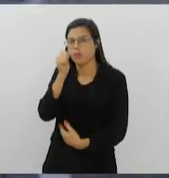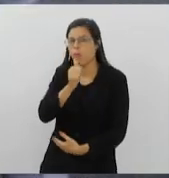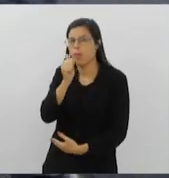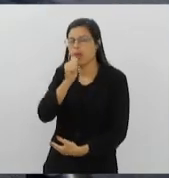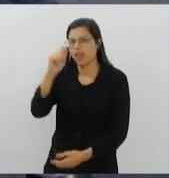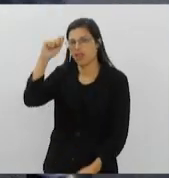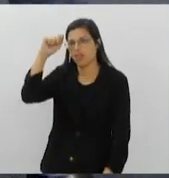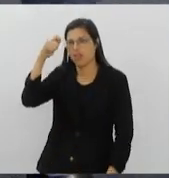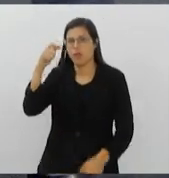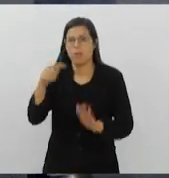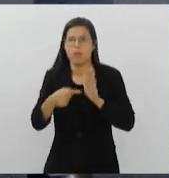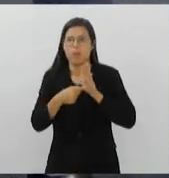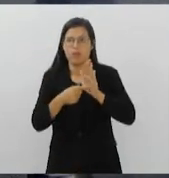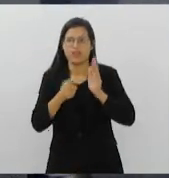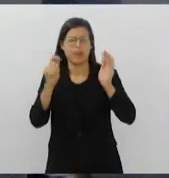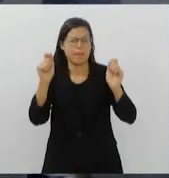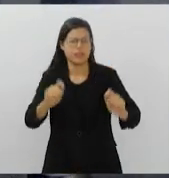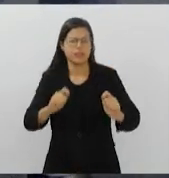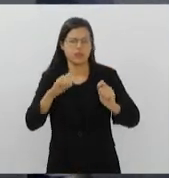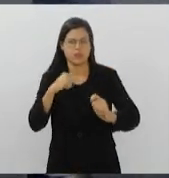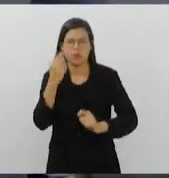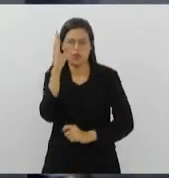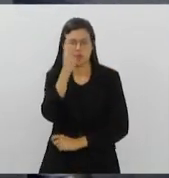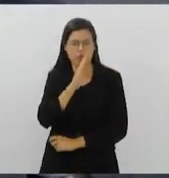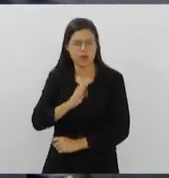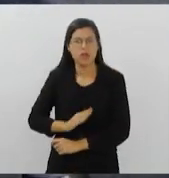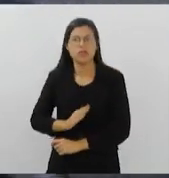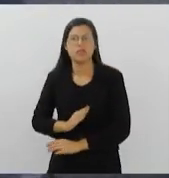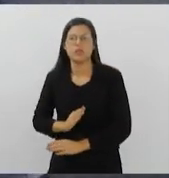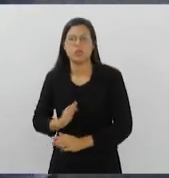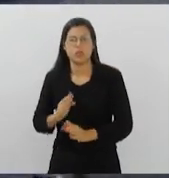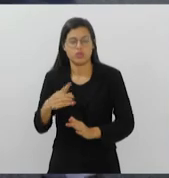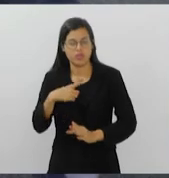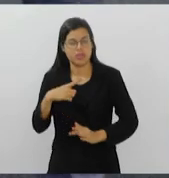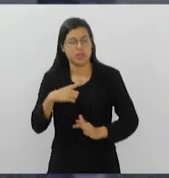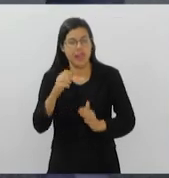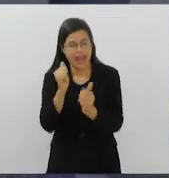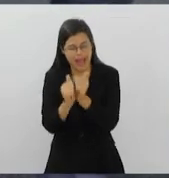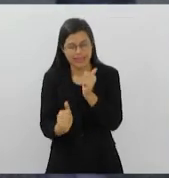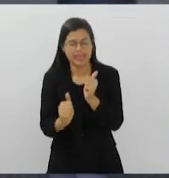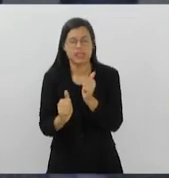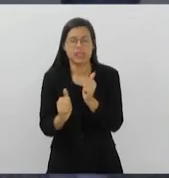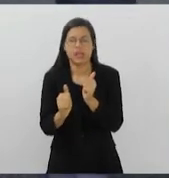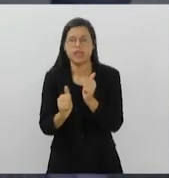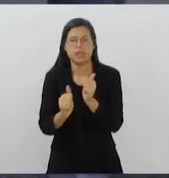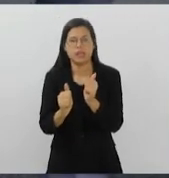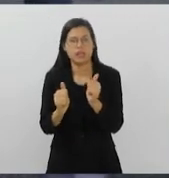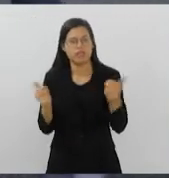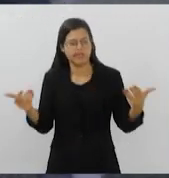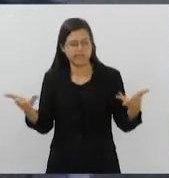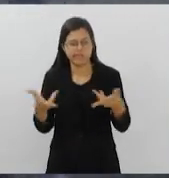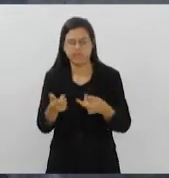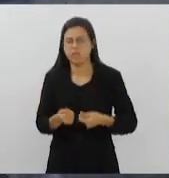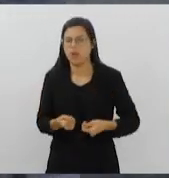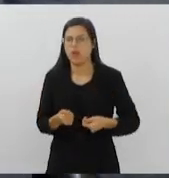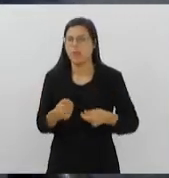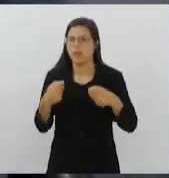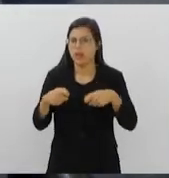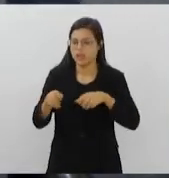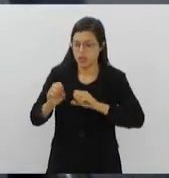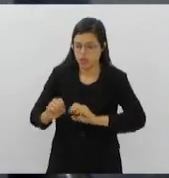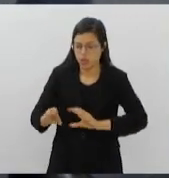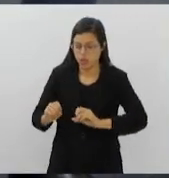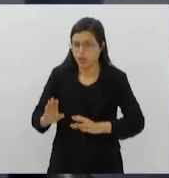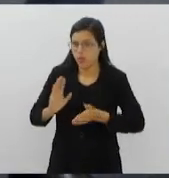a capacidade do nosso país de produzir atletas de grande rendimento. Desde que tenhamos na educação um